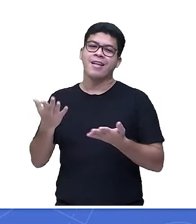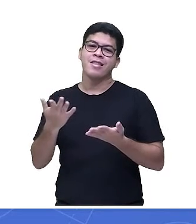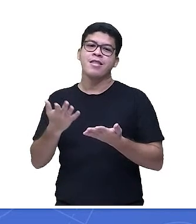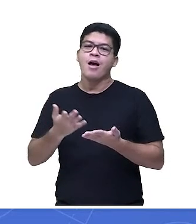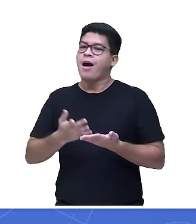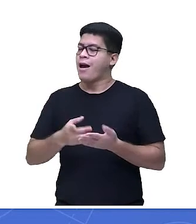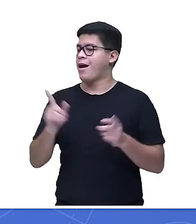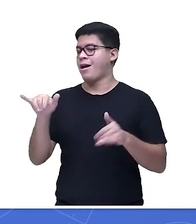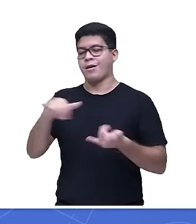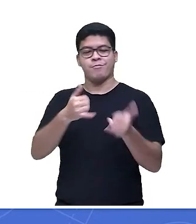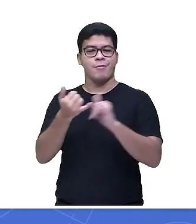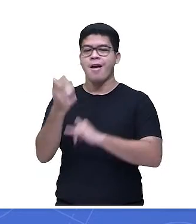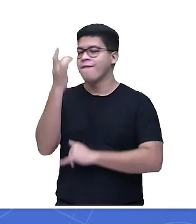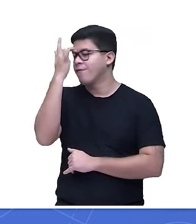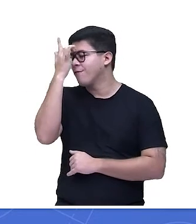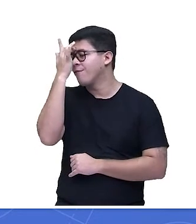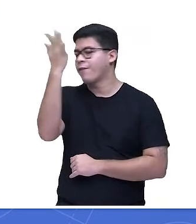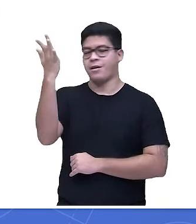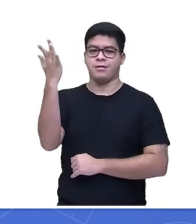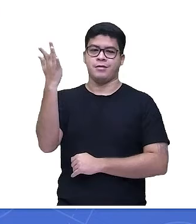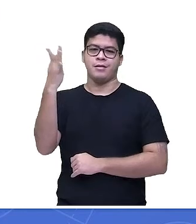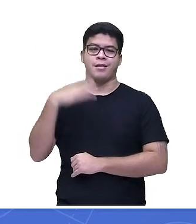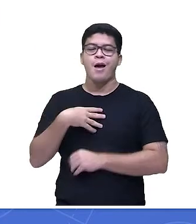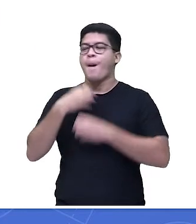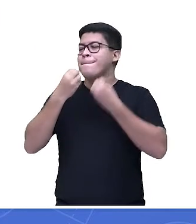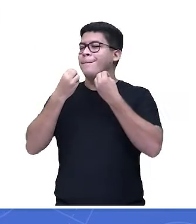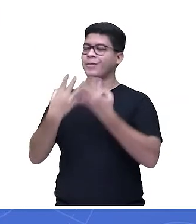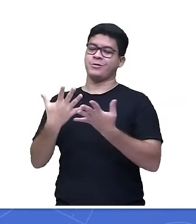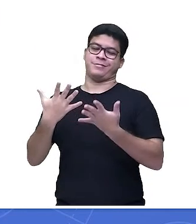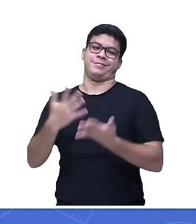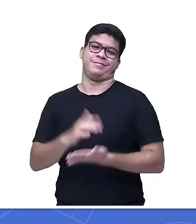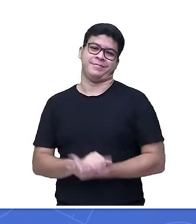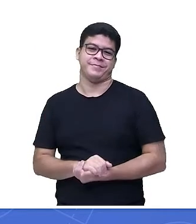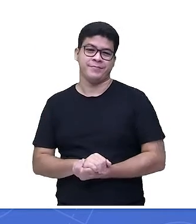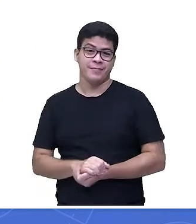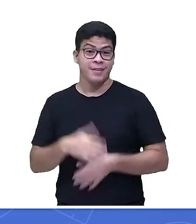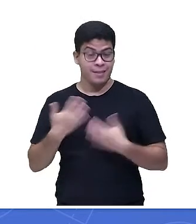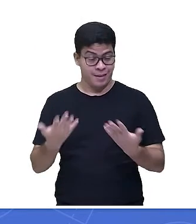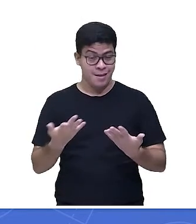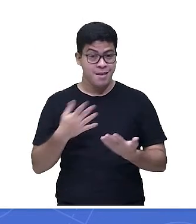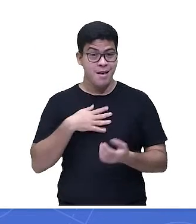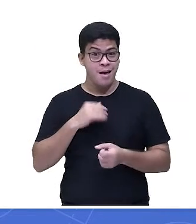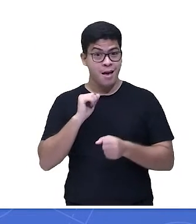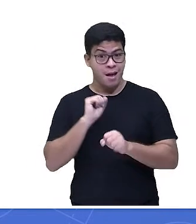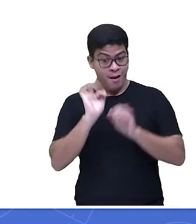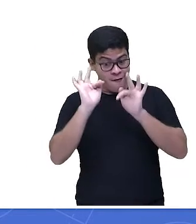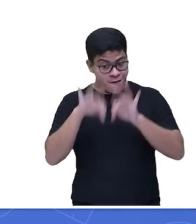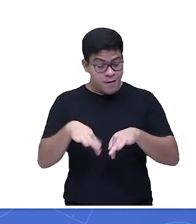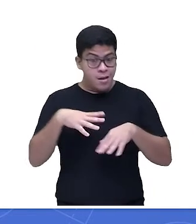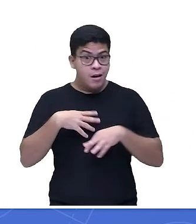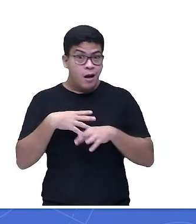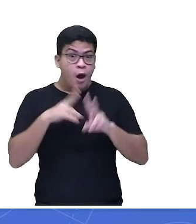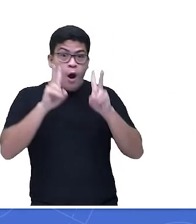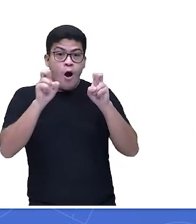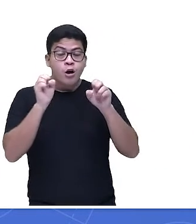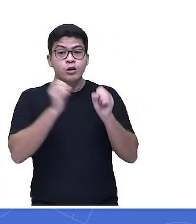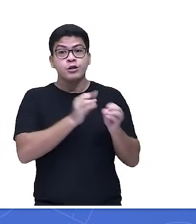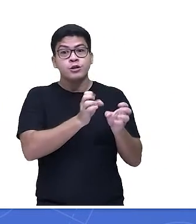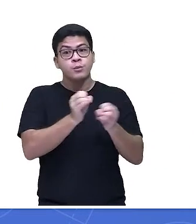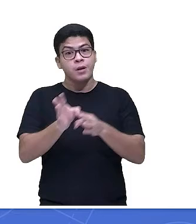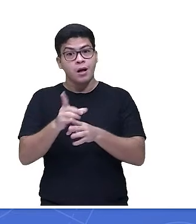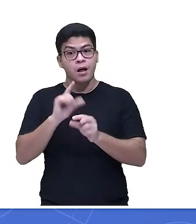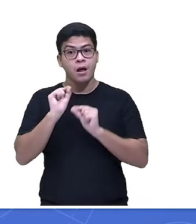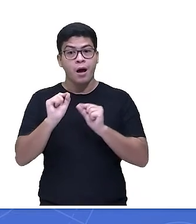química não é difícil, química é bom demais, tudo bem? Então, meus queridos, eu finalizo esse primeiro momento